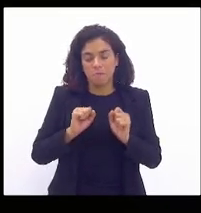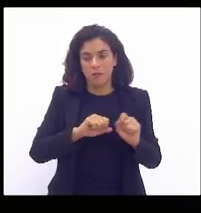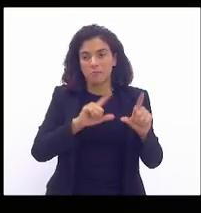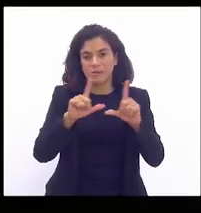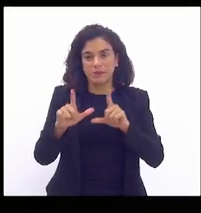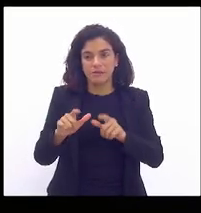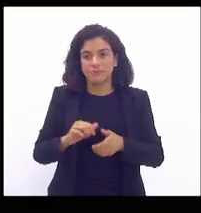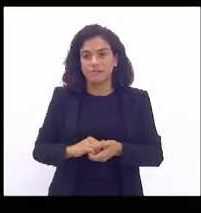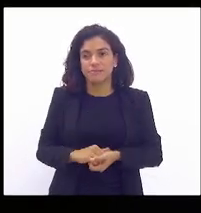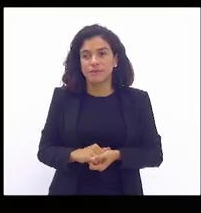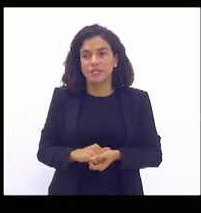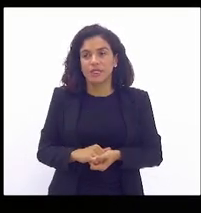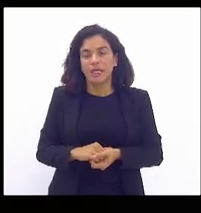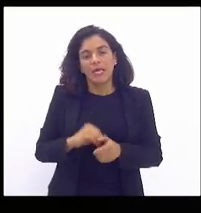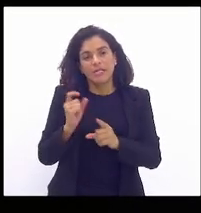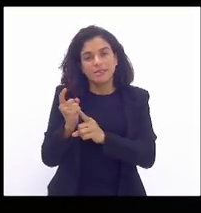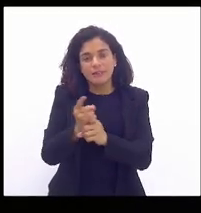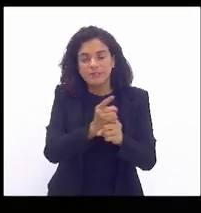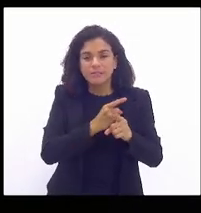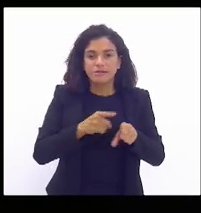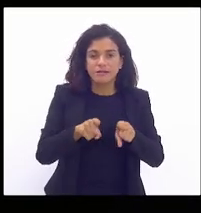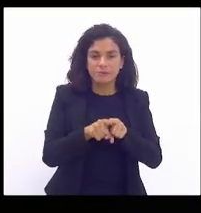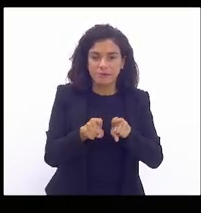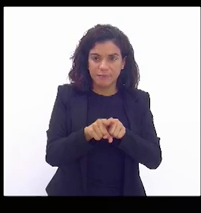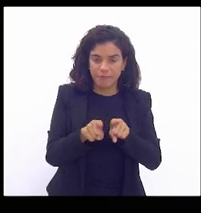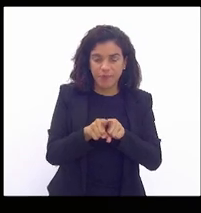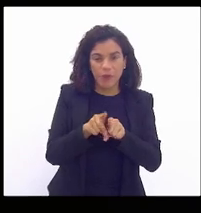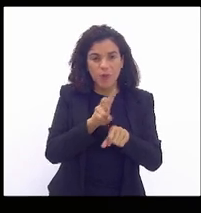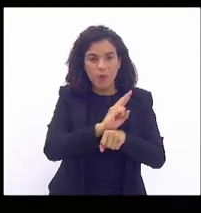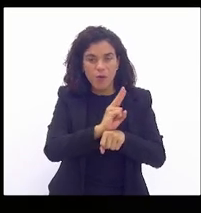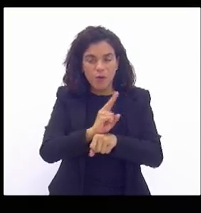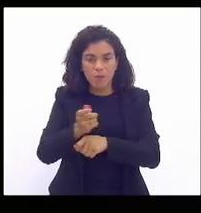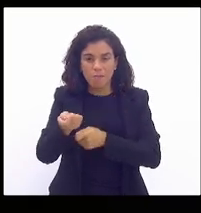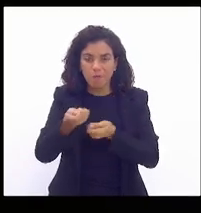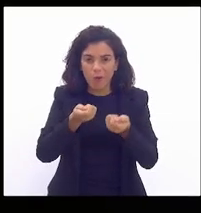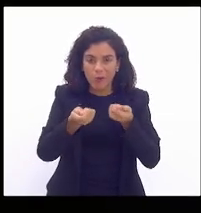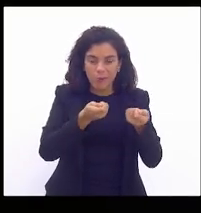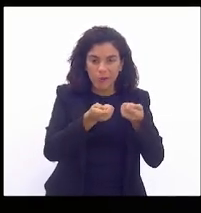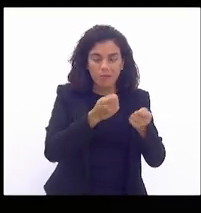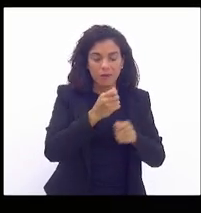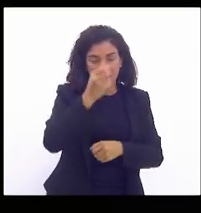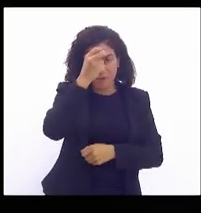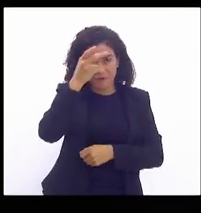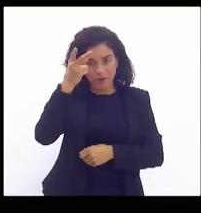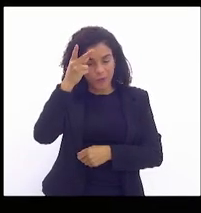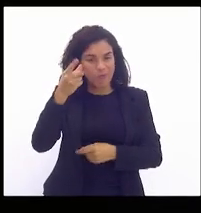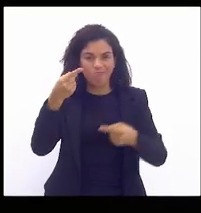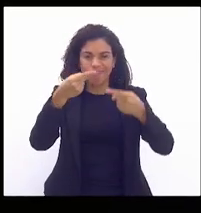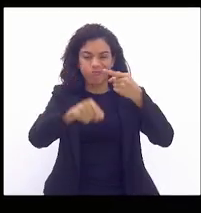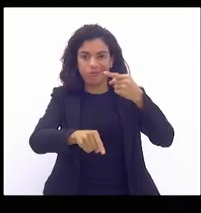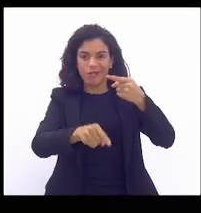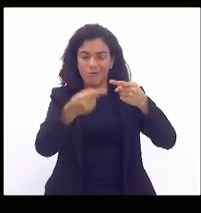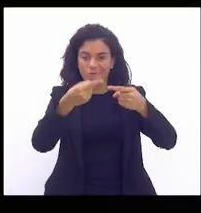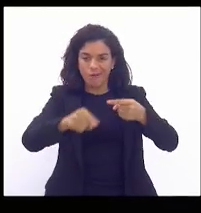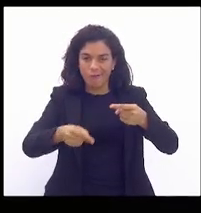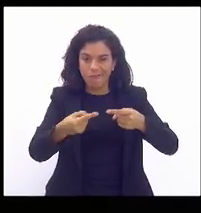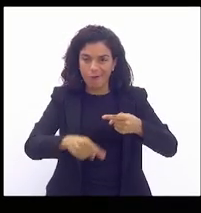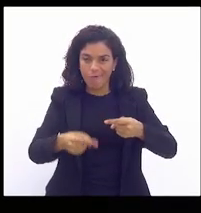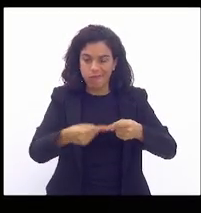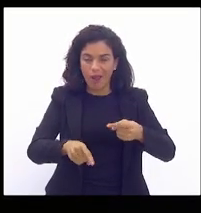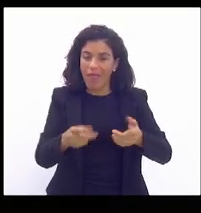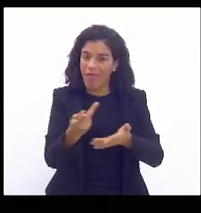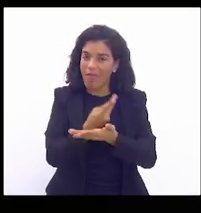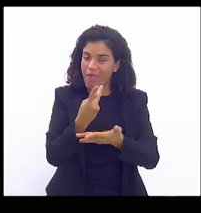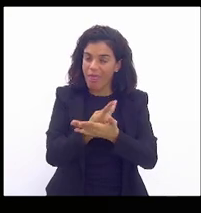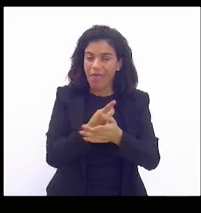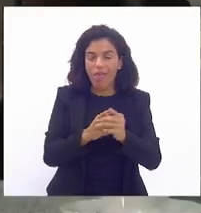favor. Eles identificaram também que o monitoramento que era feito pela prefeitura e por eles não bateu. Onde o monitoramento deles